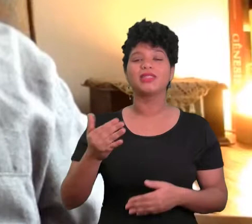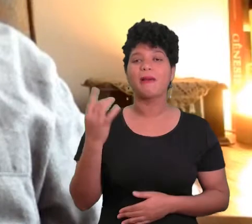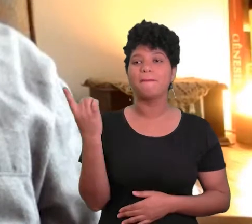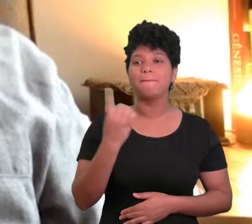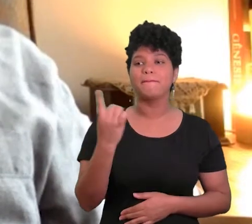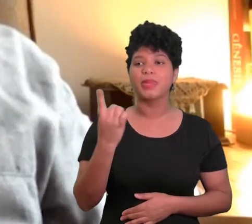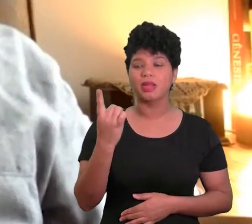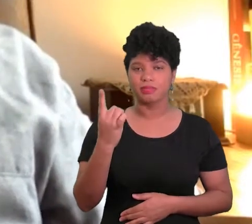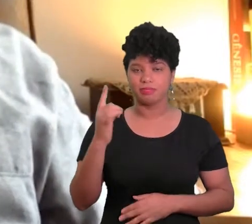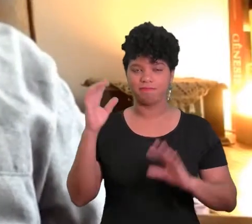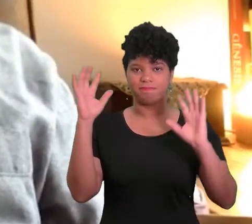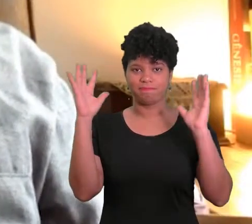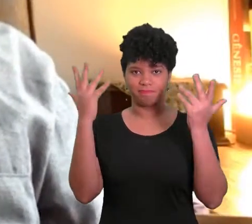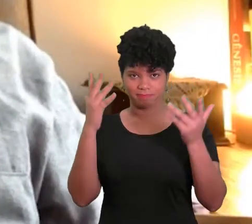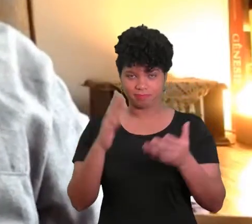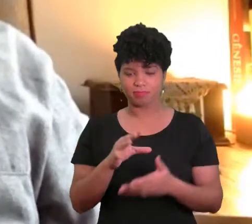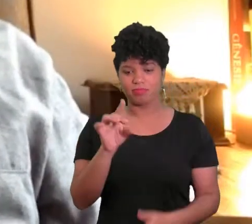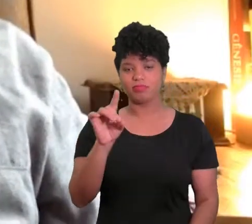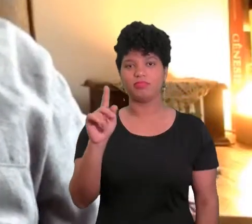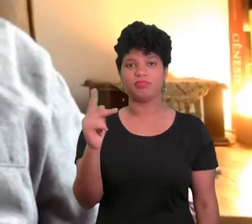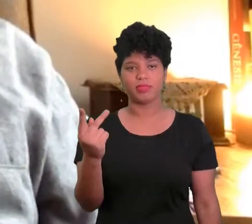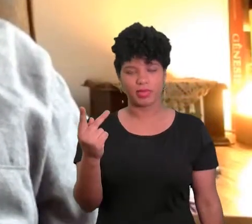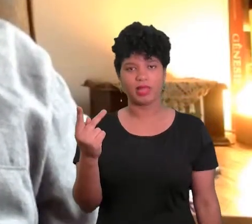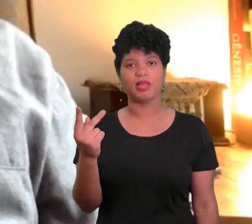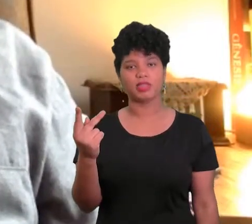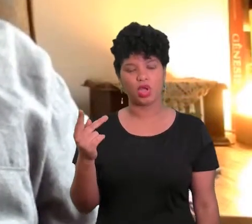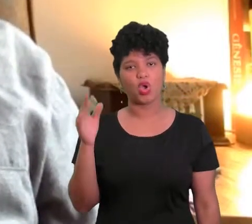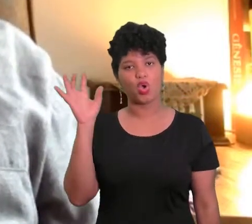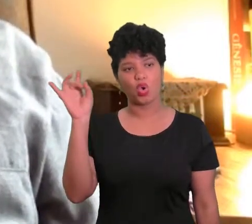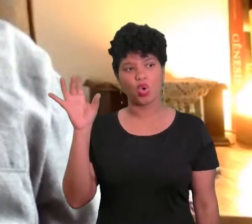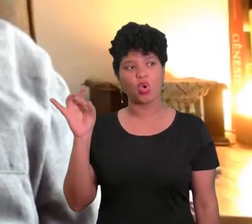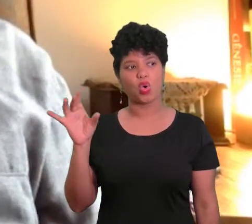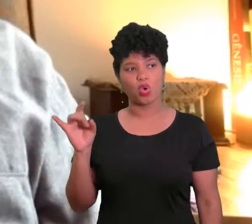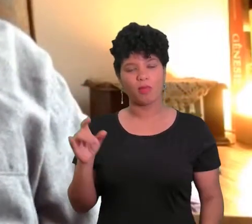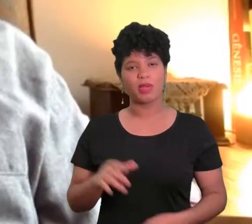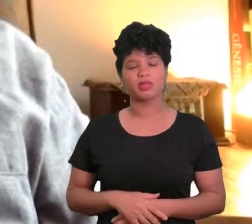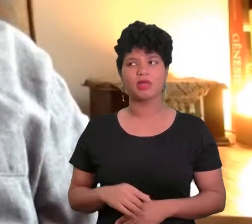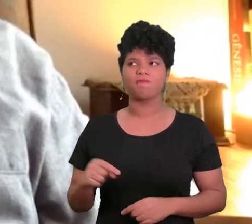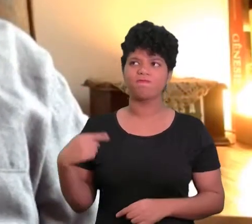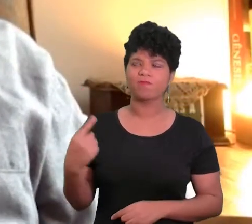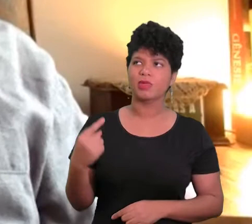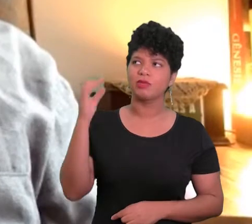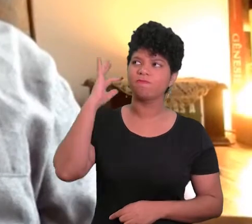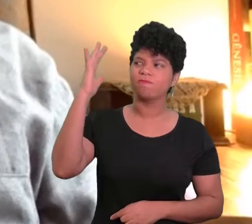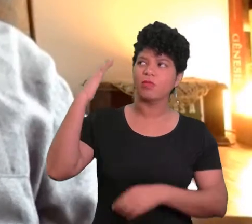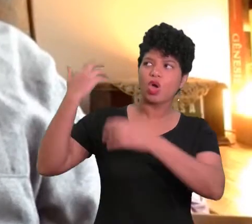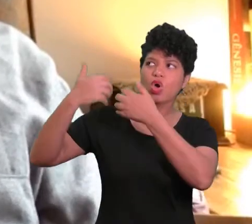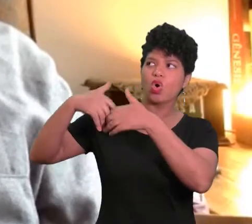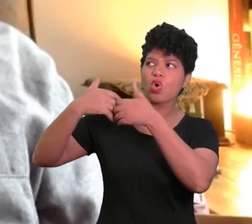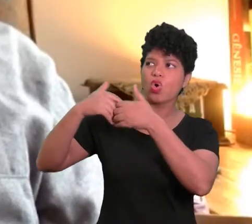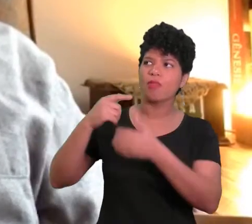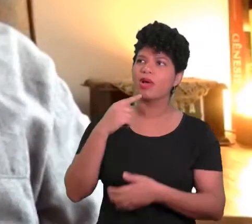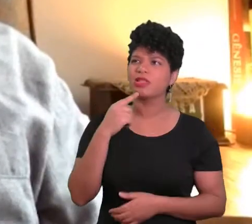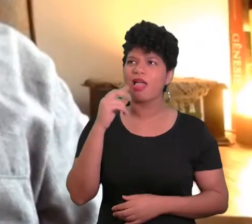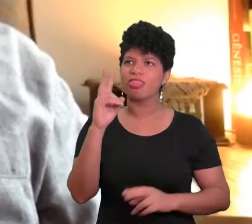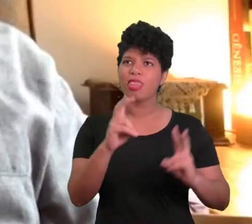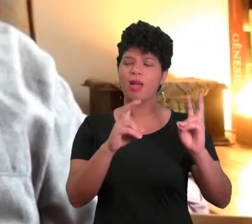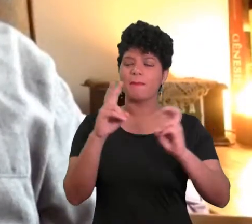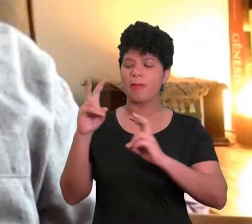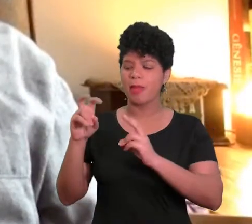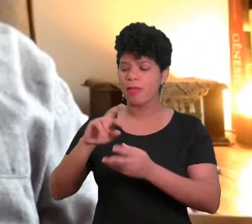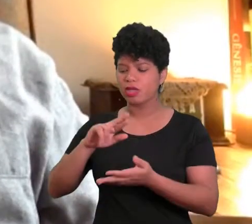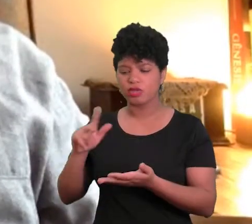primeira edição do DH Fest, um evento voltado à reflexão das diversas